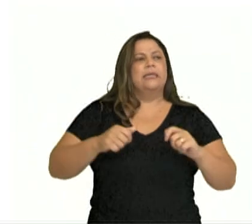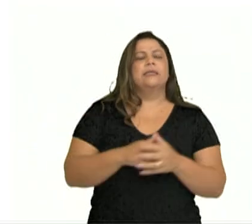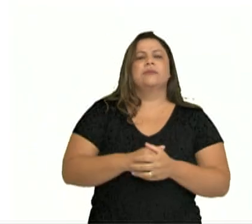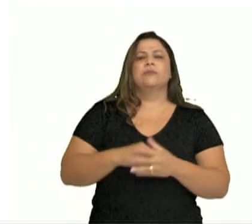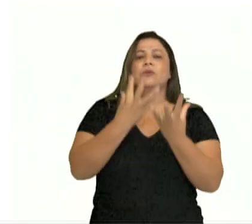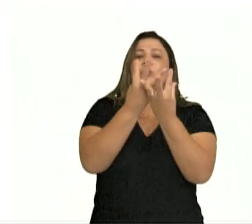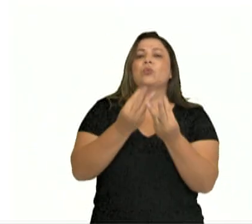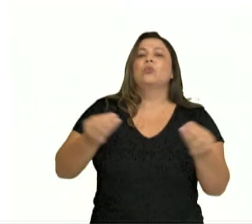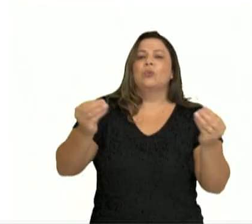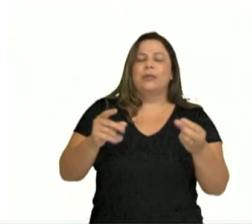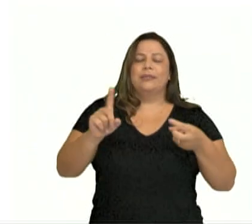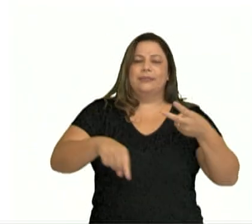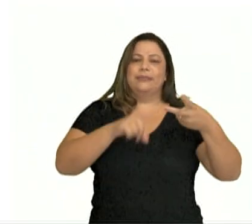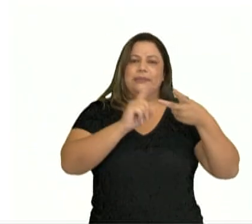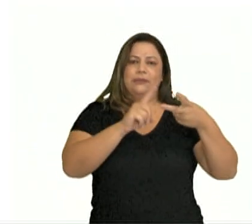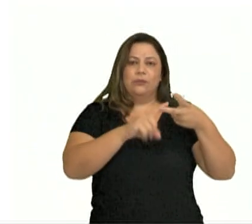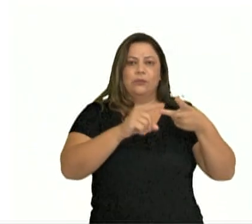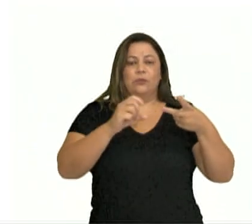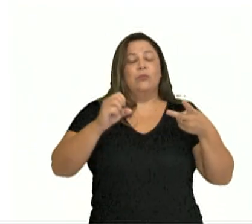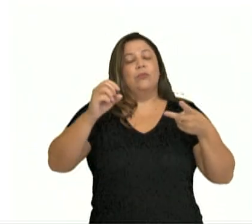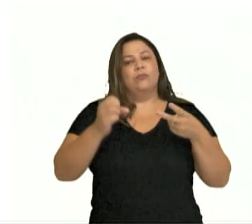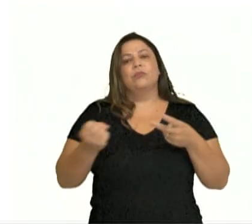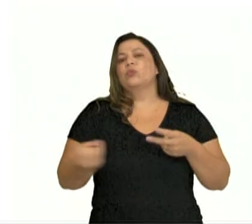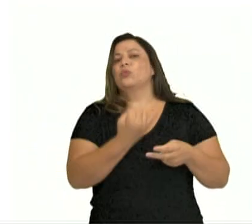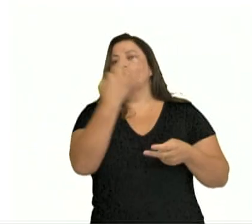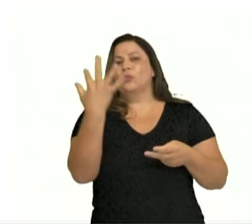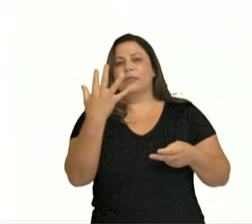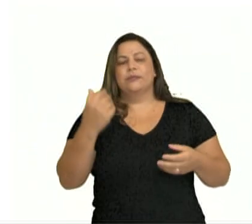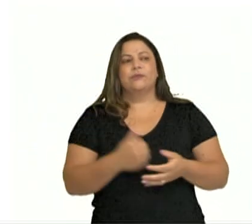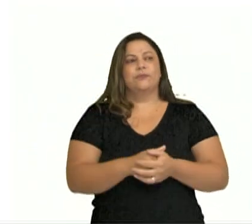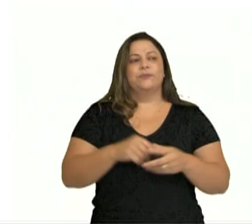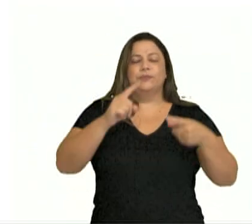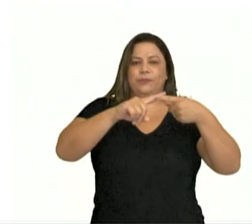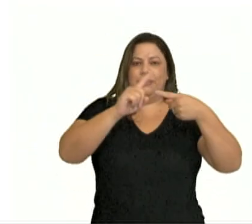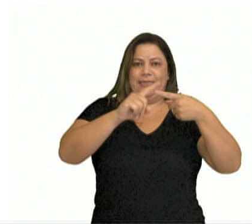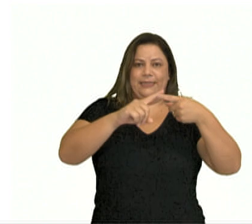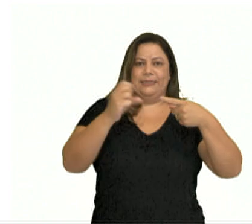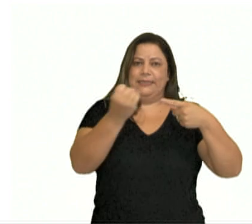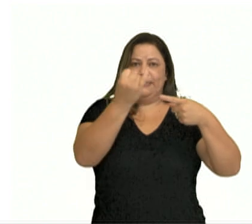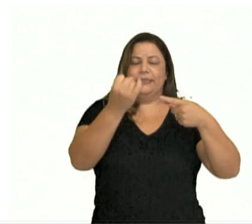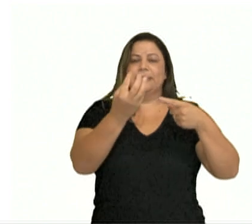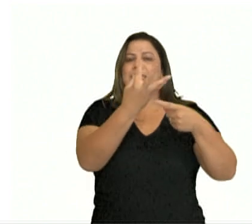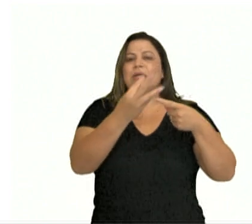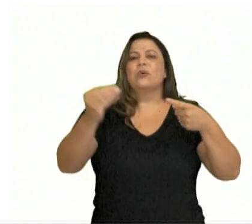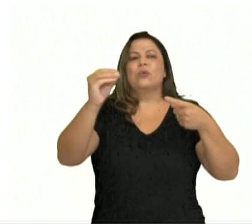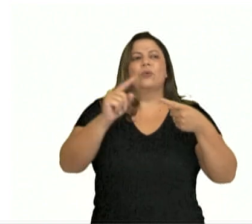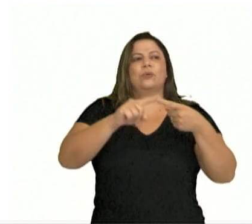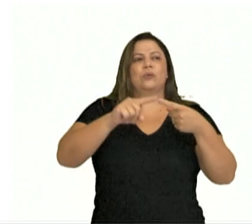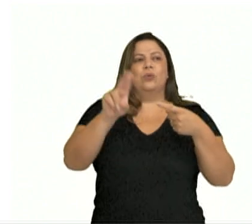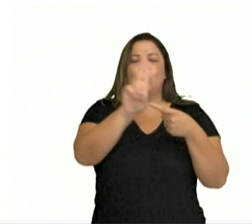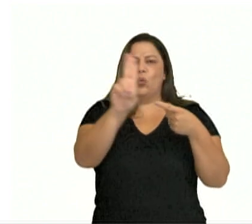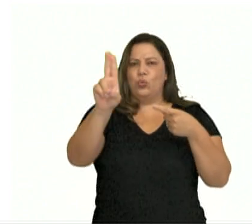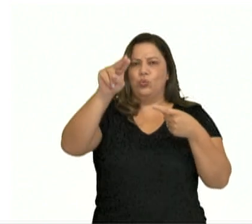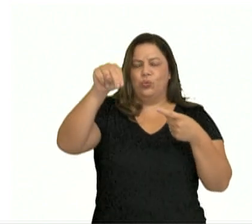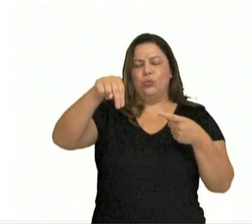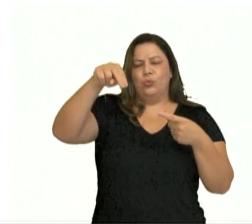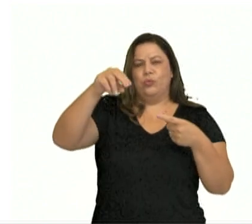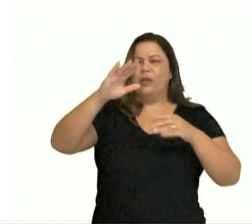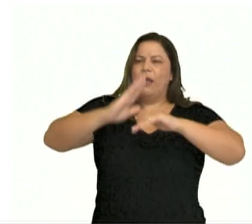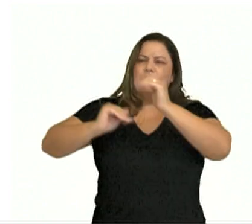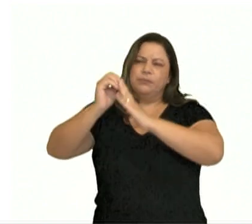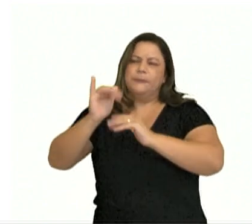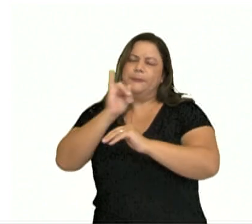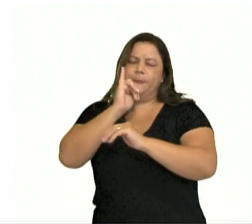ser qualitativas ou quantitativas. As qualitativas seriam as nominais, os tipos de profissão,